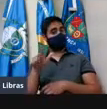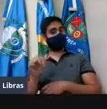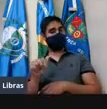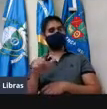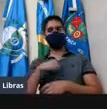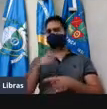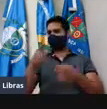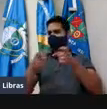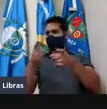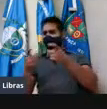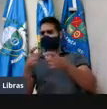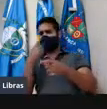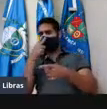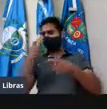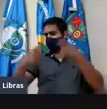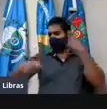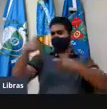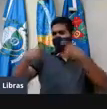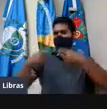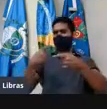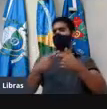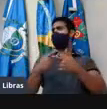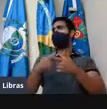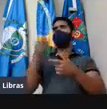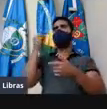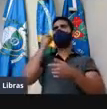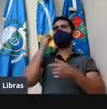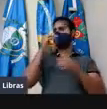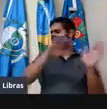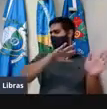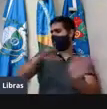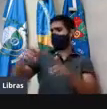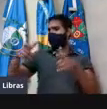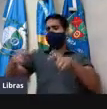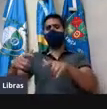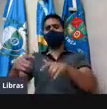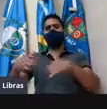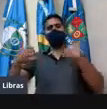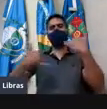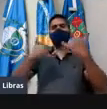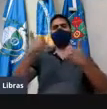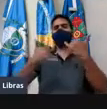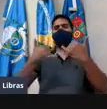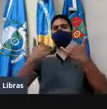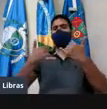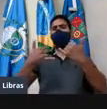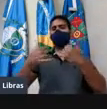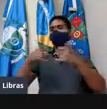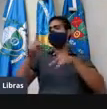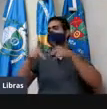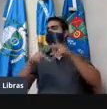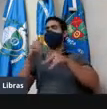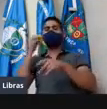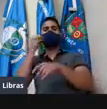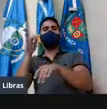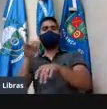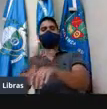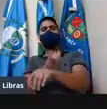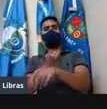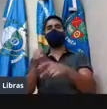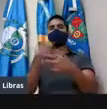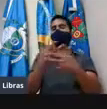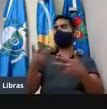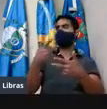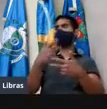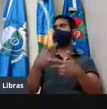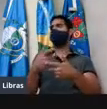tiro, porrada e bomba lá, porque tentaram tirar uma área de lazer da população para tentar adequar uma questão de